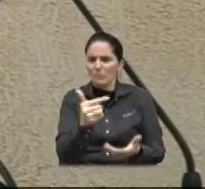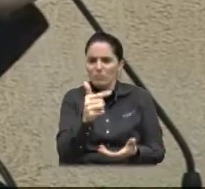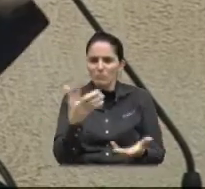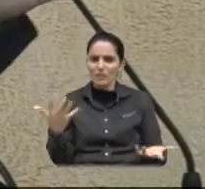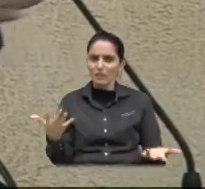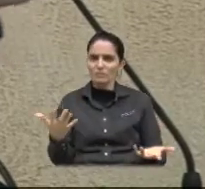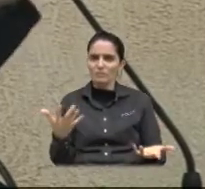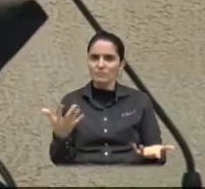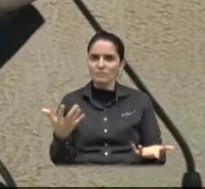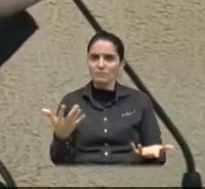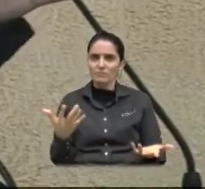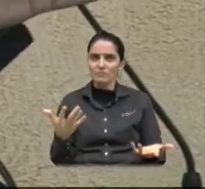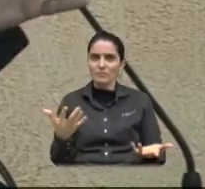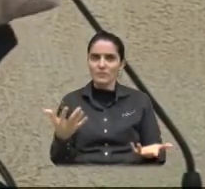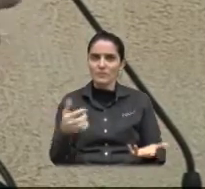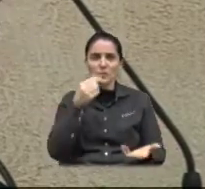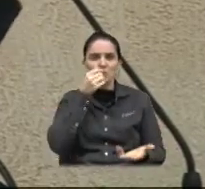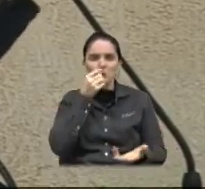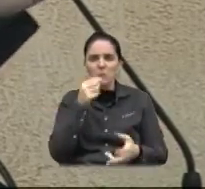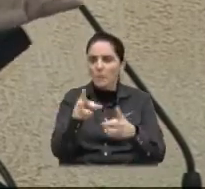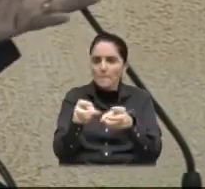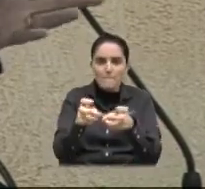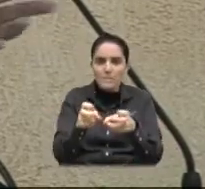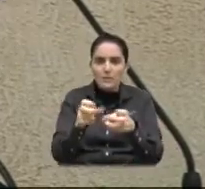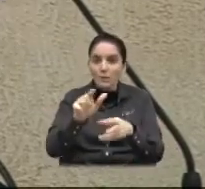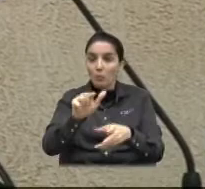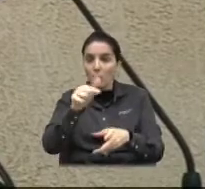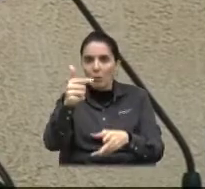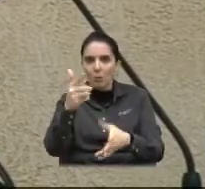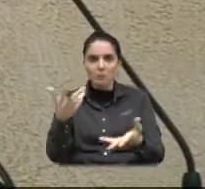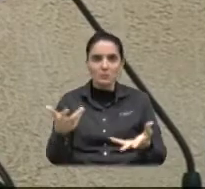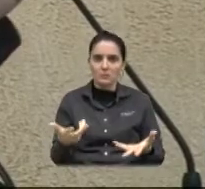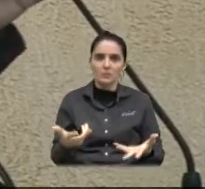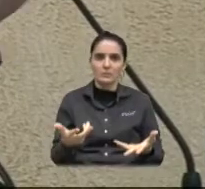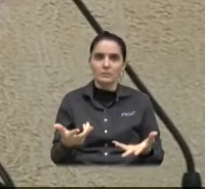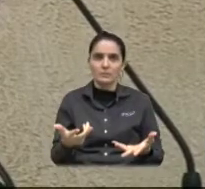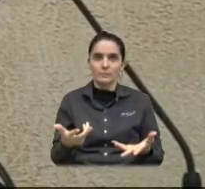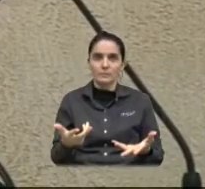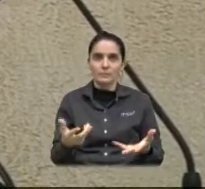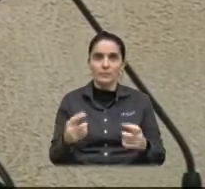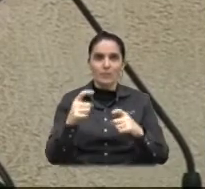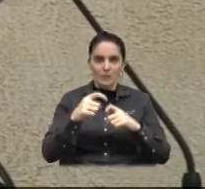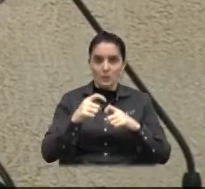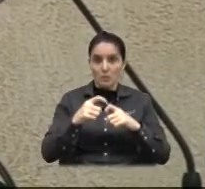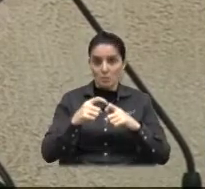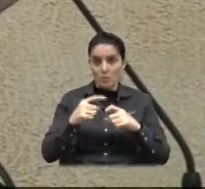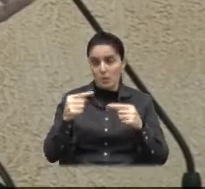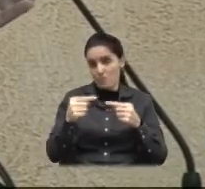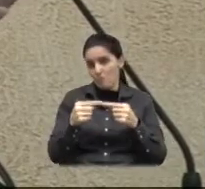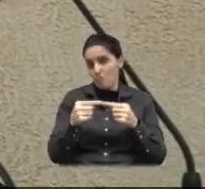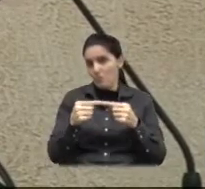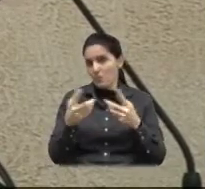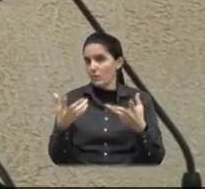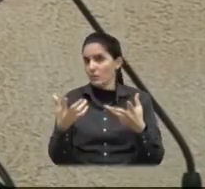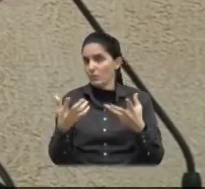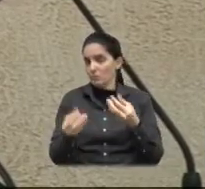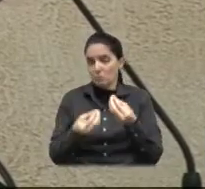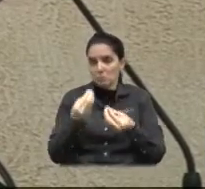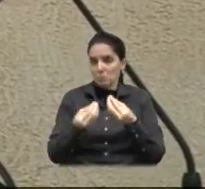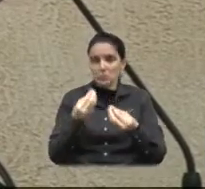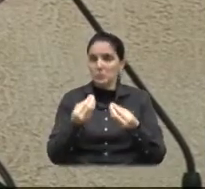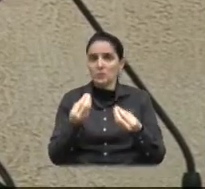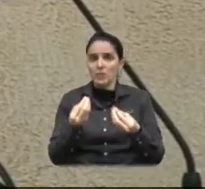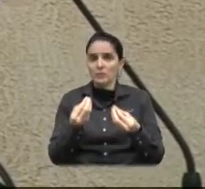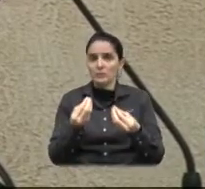não vejo outro aparelho os médicos vão concordar comigo não vejo outro aparelho